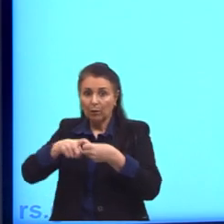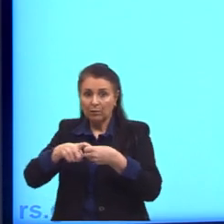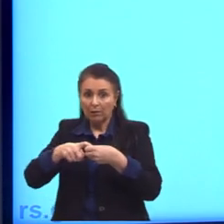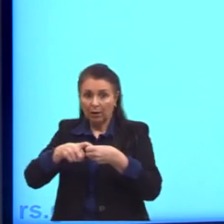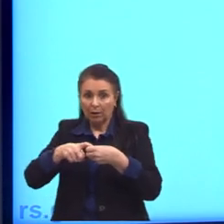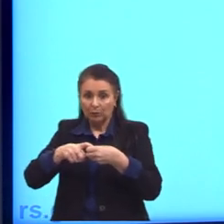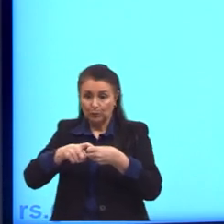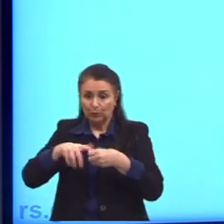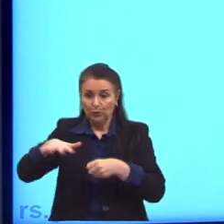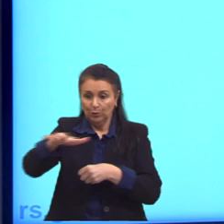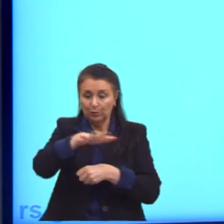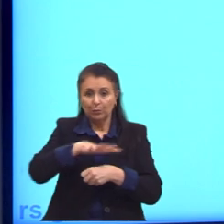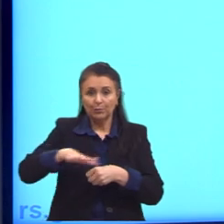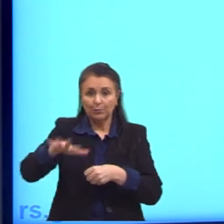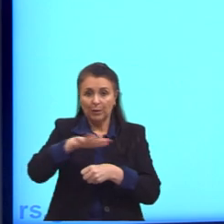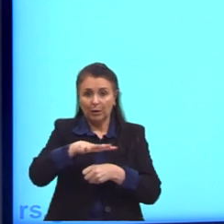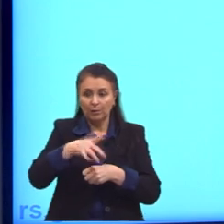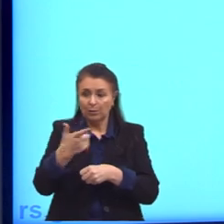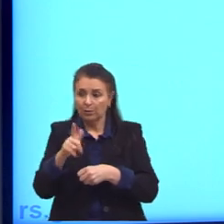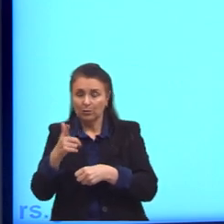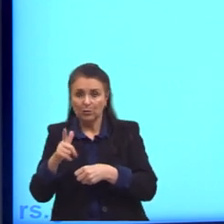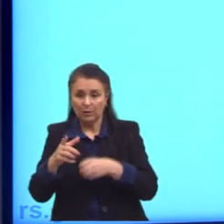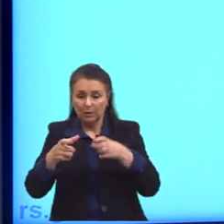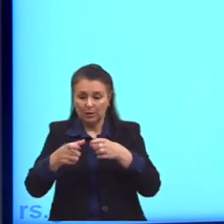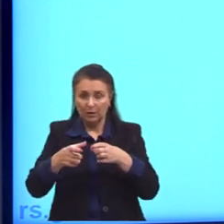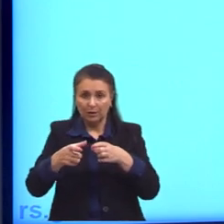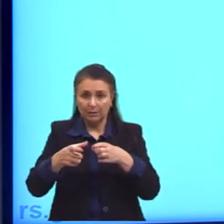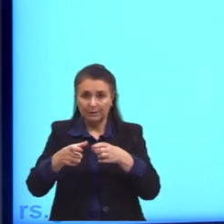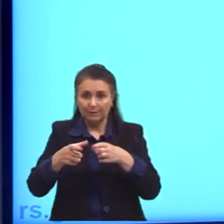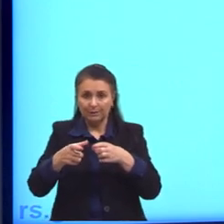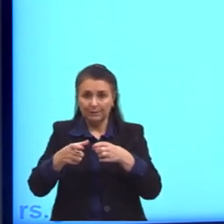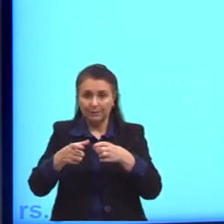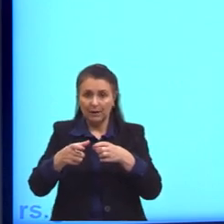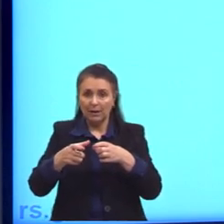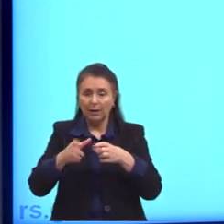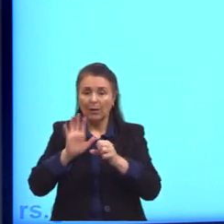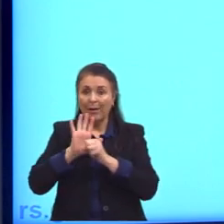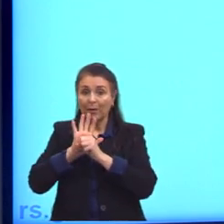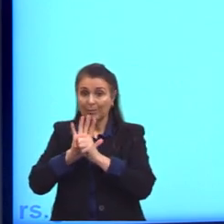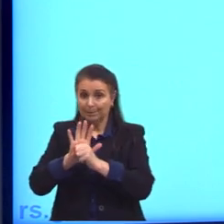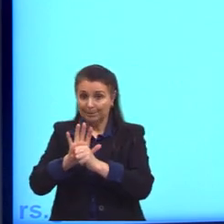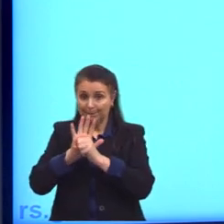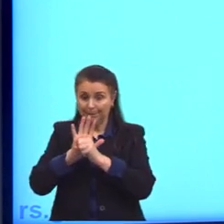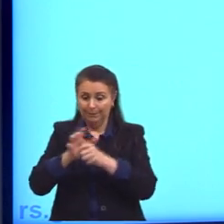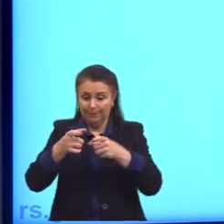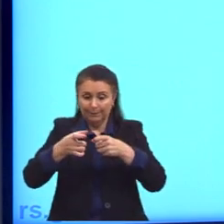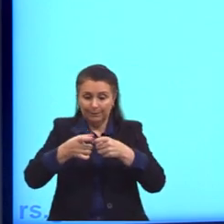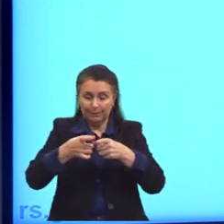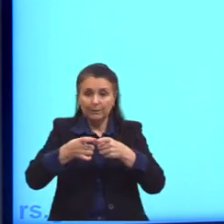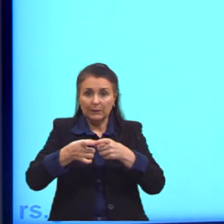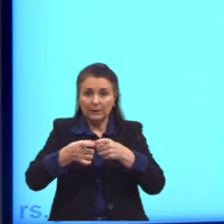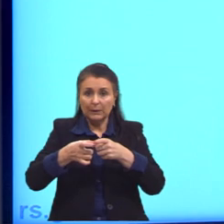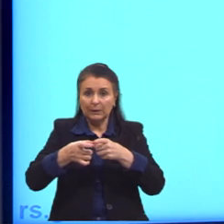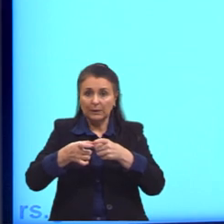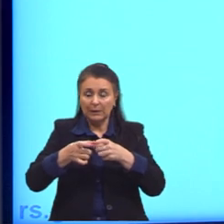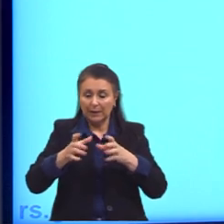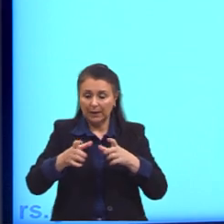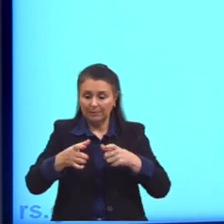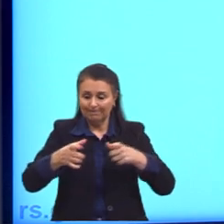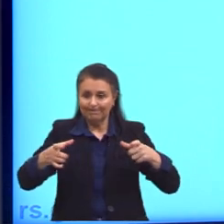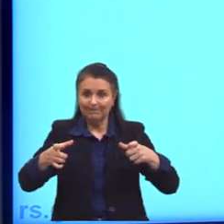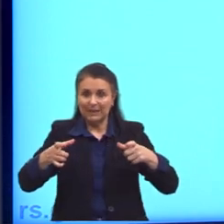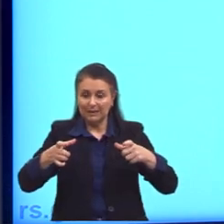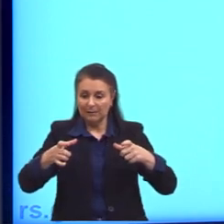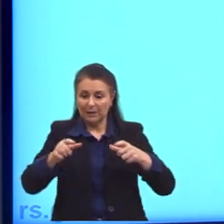né onde antes não havia esse ebook então a pressão né tá sendo exercida sobre as paredes né